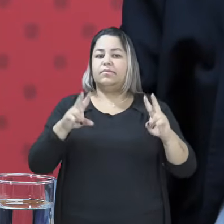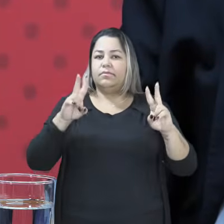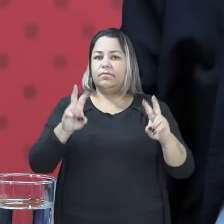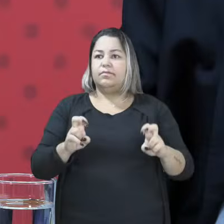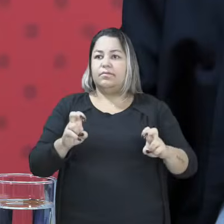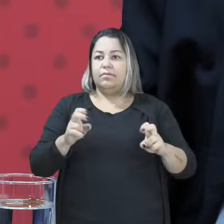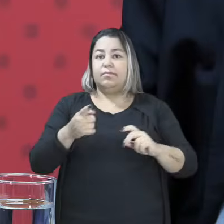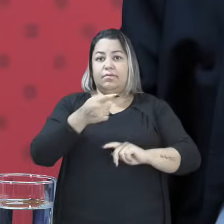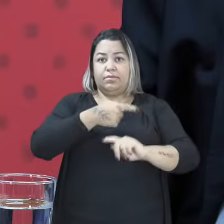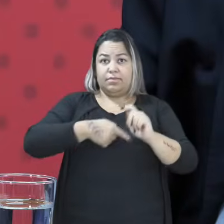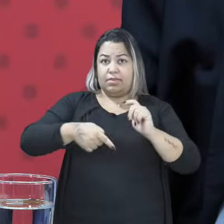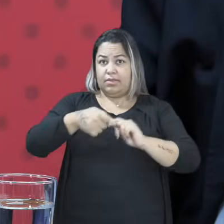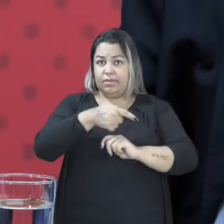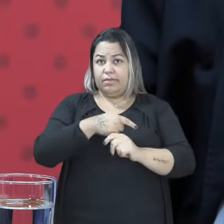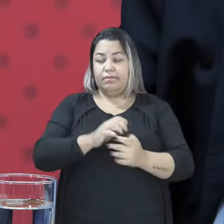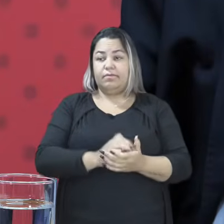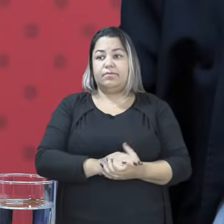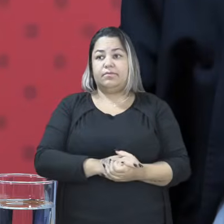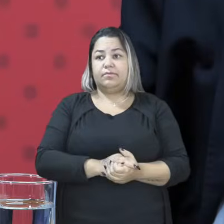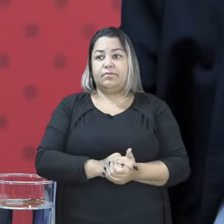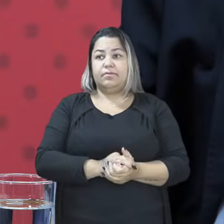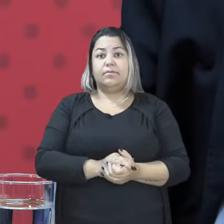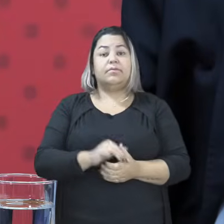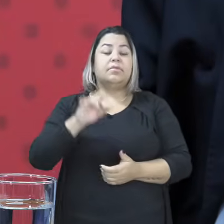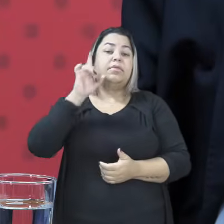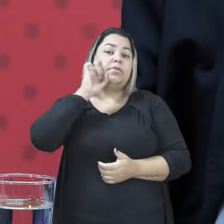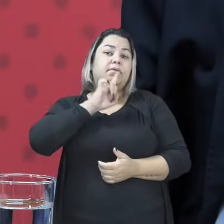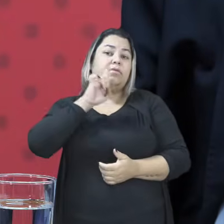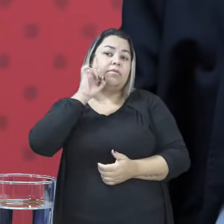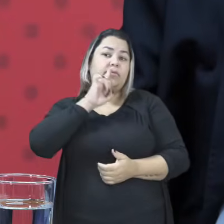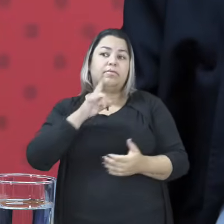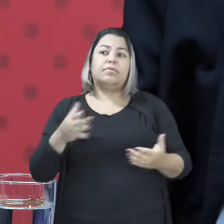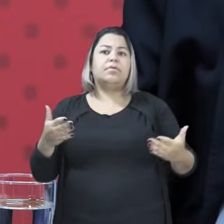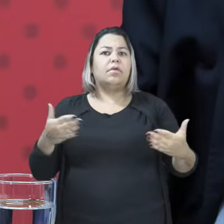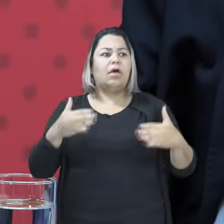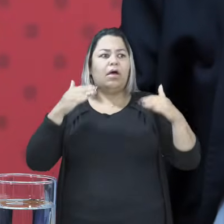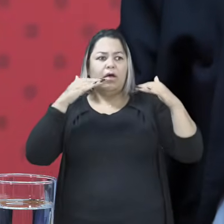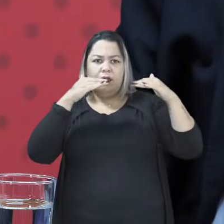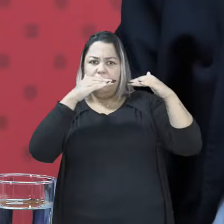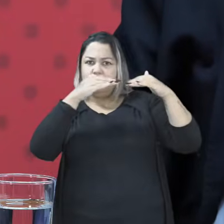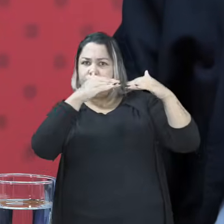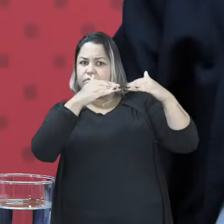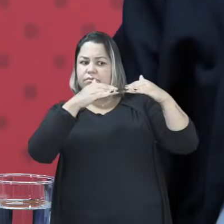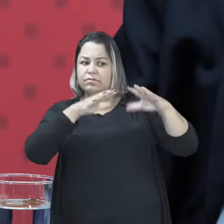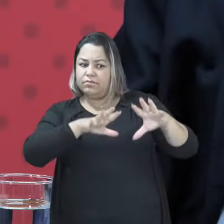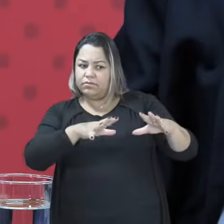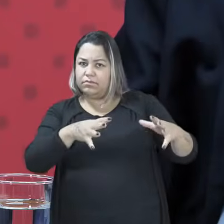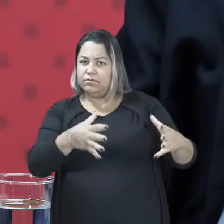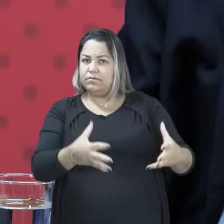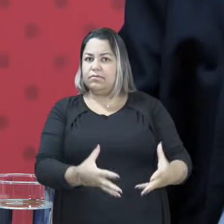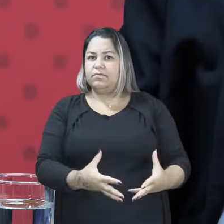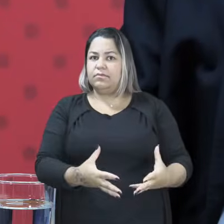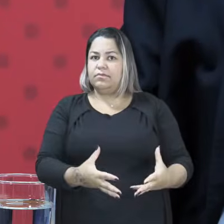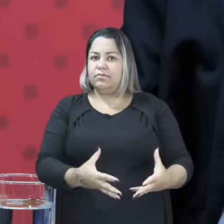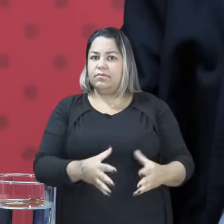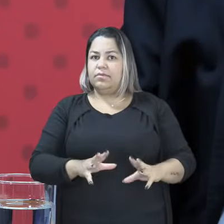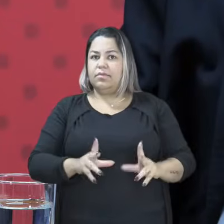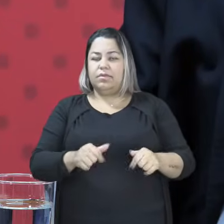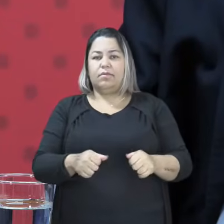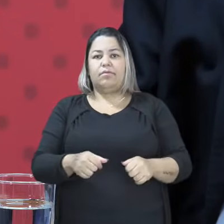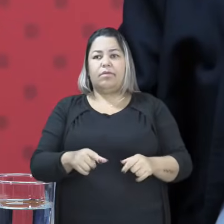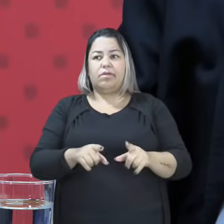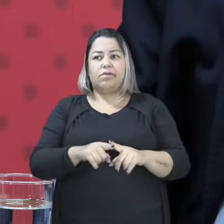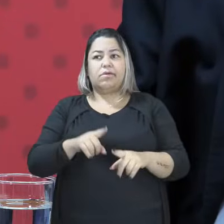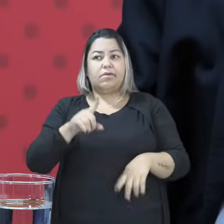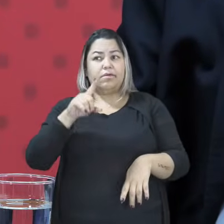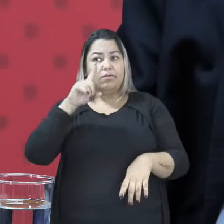guerra econômica. Os Estados Unidos hoje, ele afronta o mundo todo, não é só na ameaça bélica,